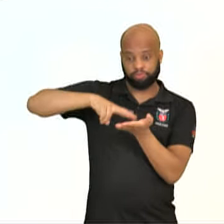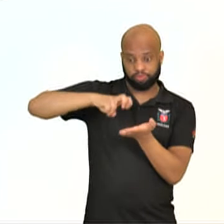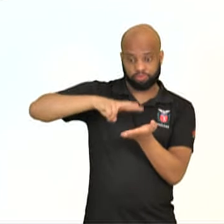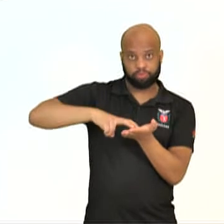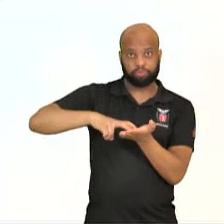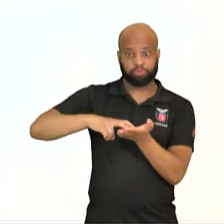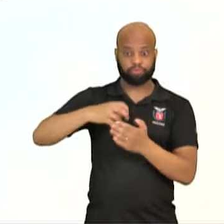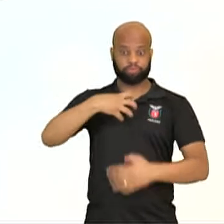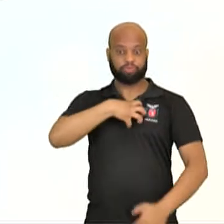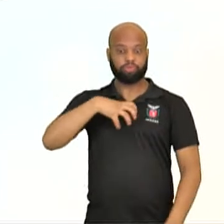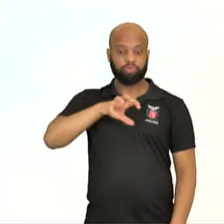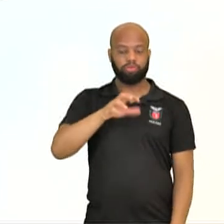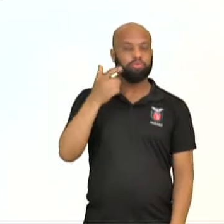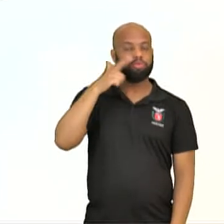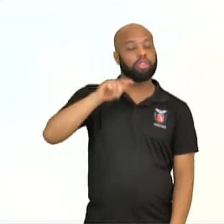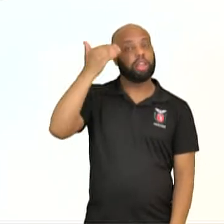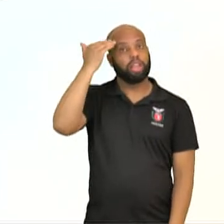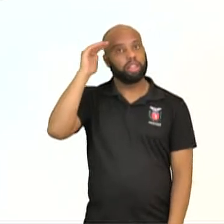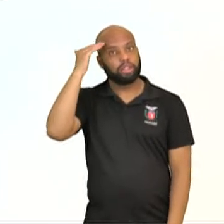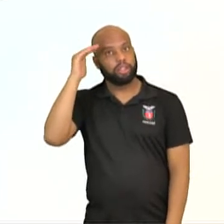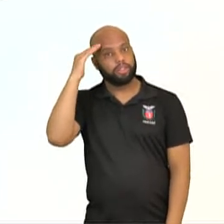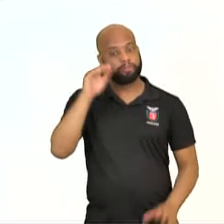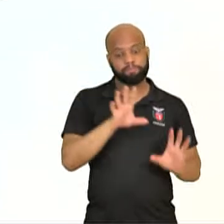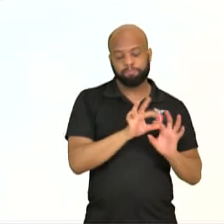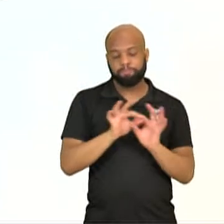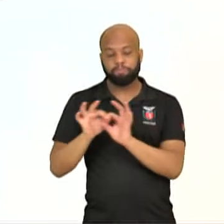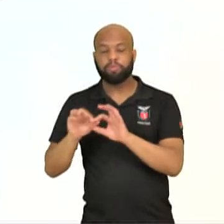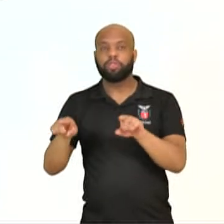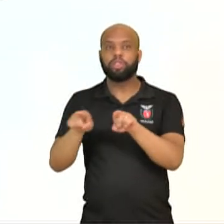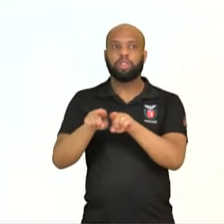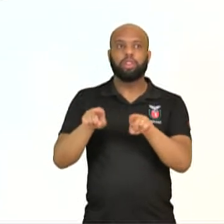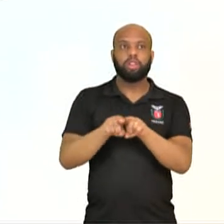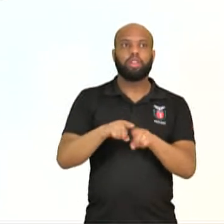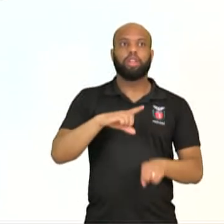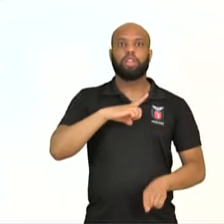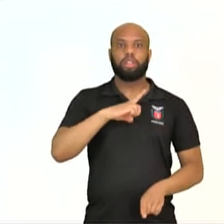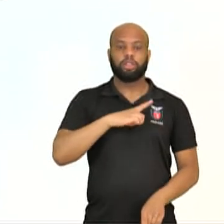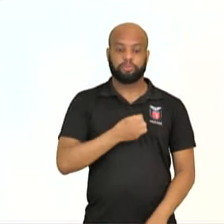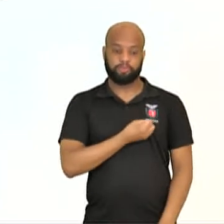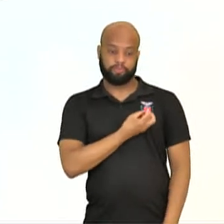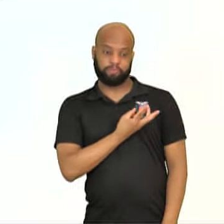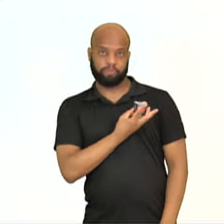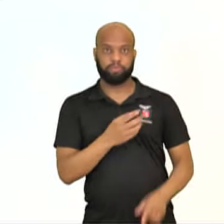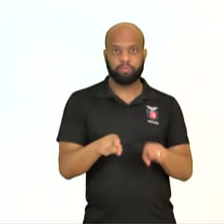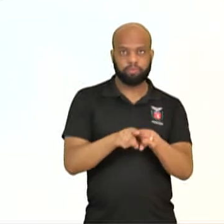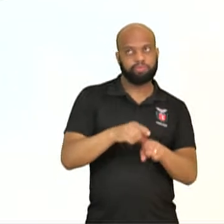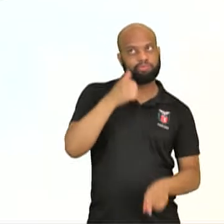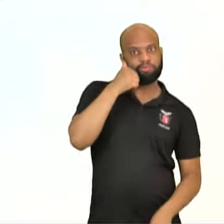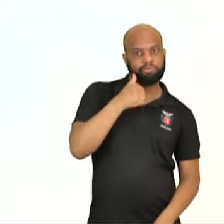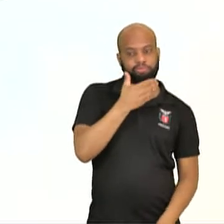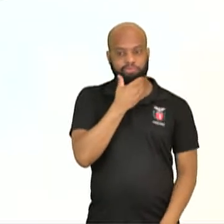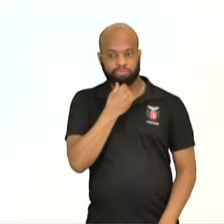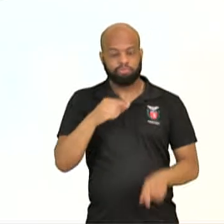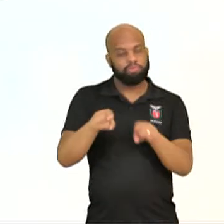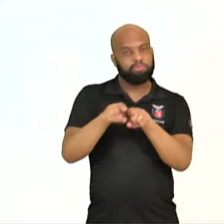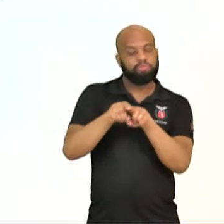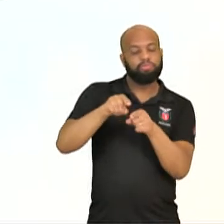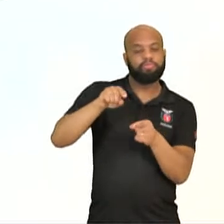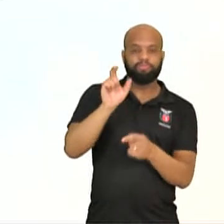entendimento a partir do contexto, tais como as marcas de gênero e número, significado e palavras